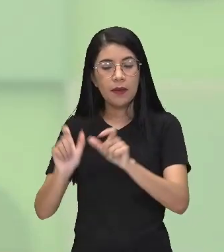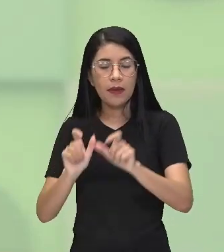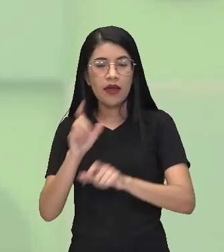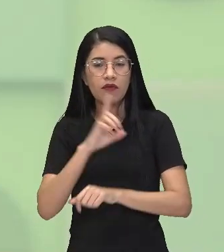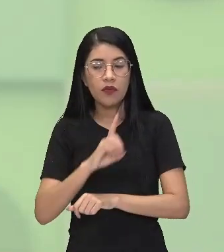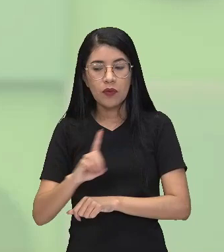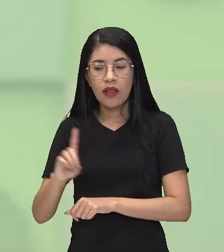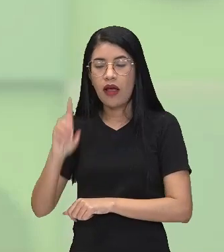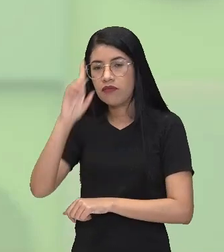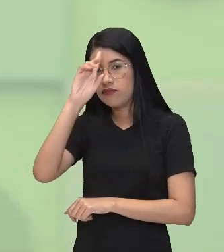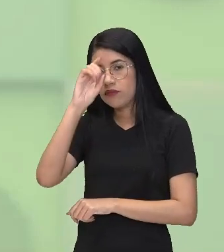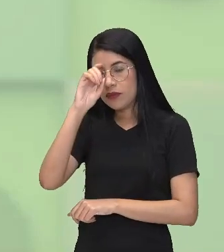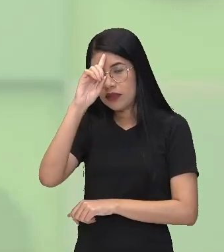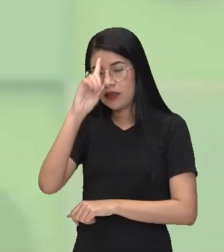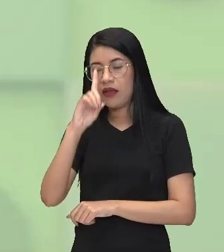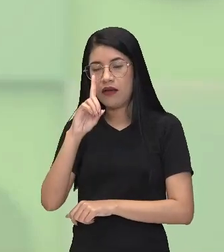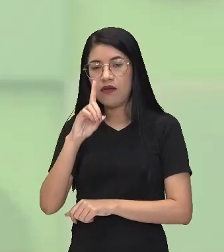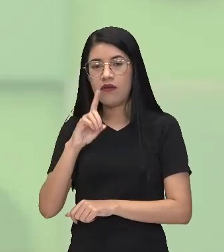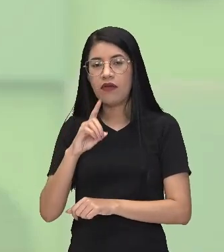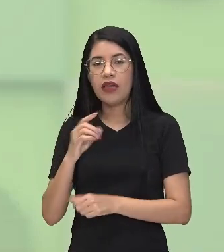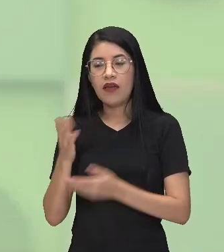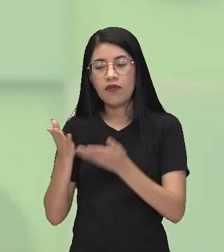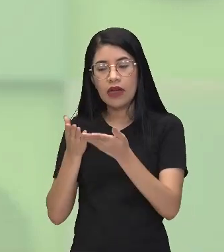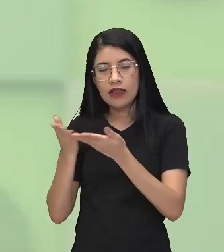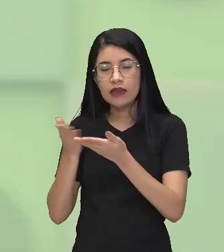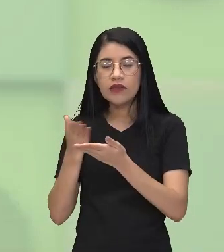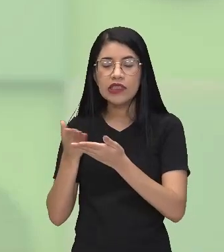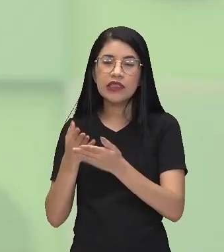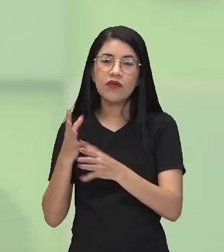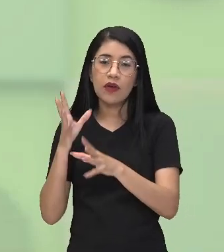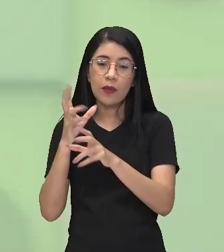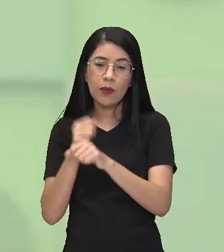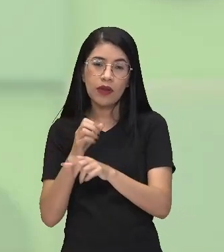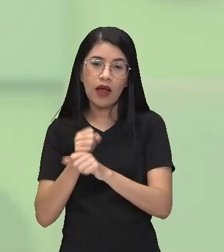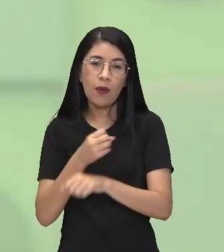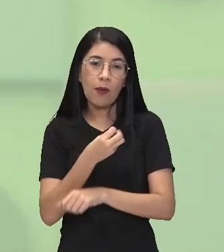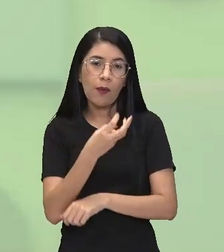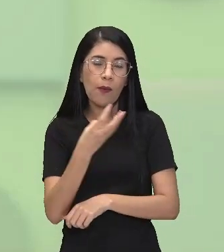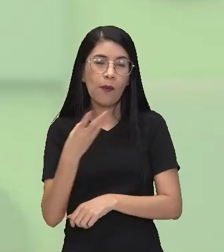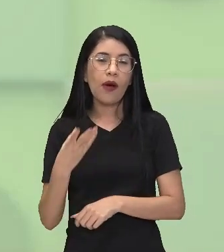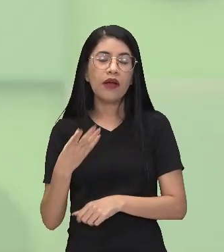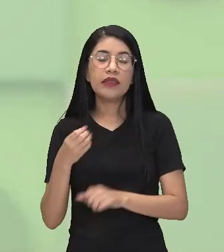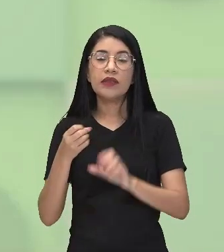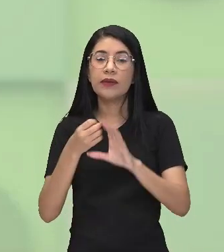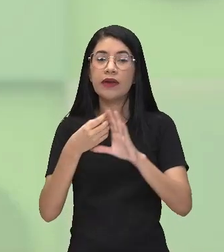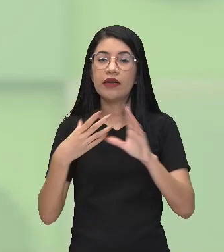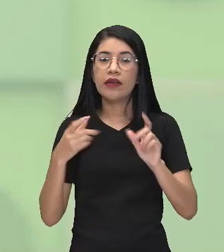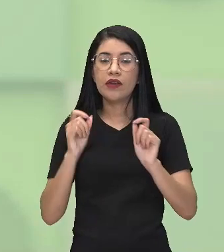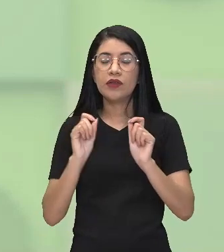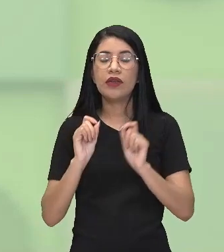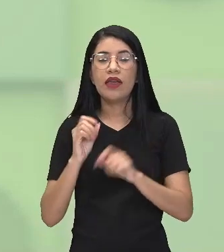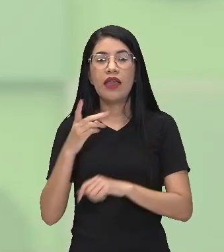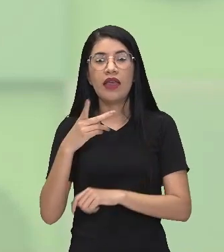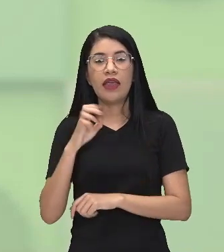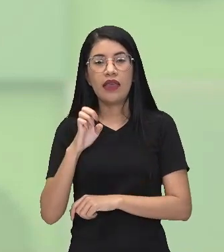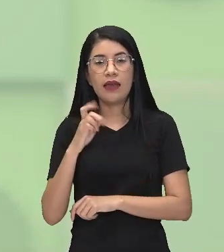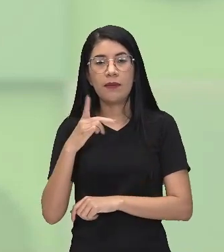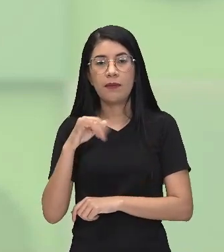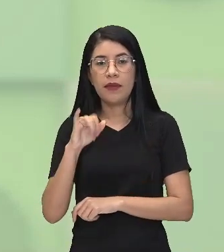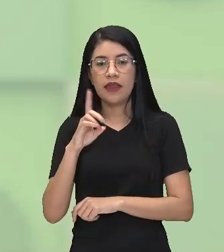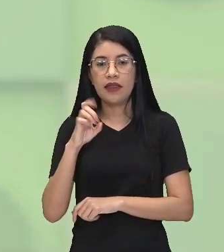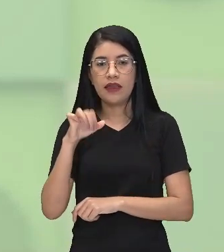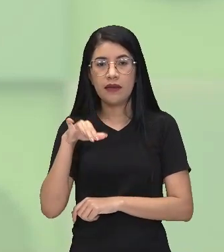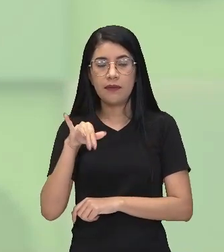atendidas no serviço de saúde. Então, já caracterizou uma epidemia. Mas isso nós